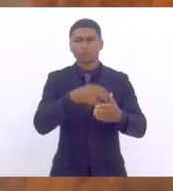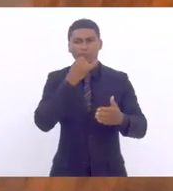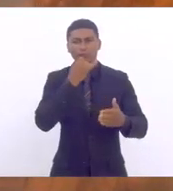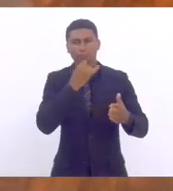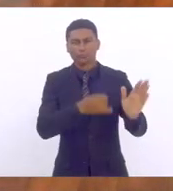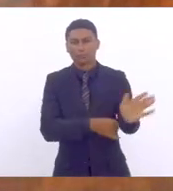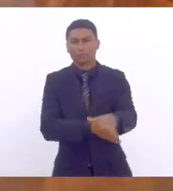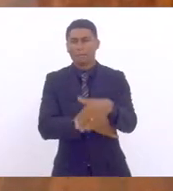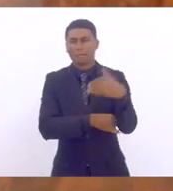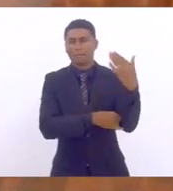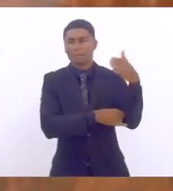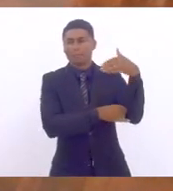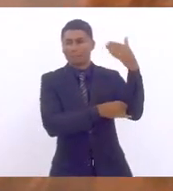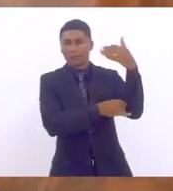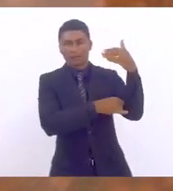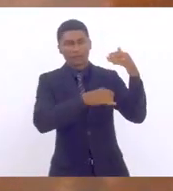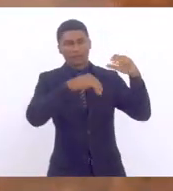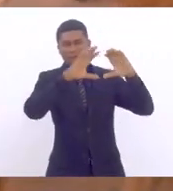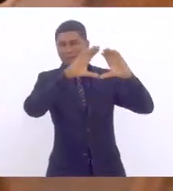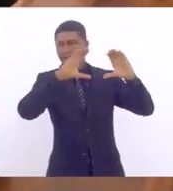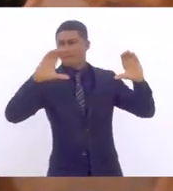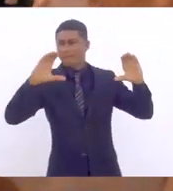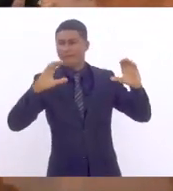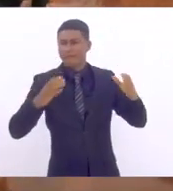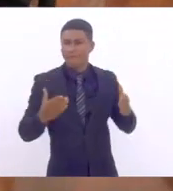faixa. Eu vou sempre repetir